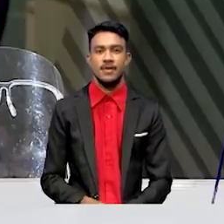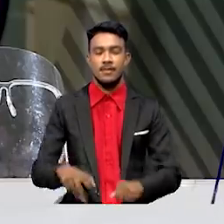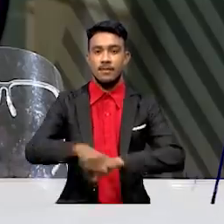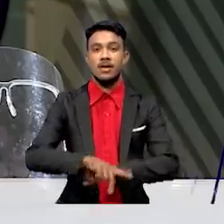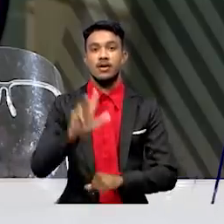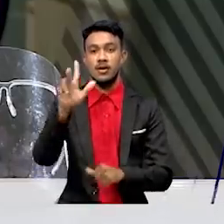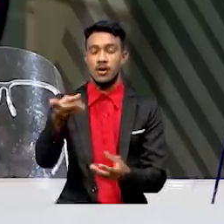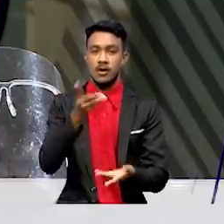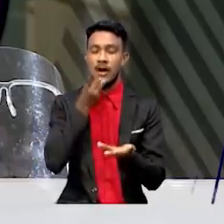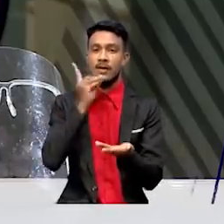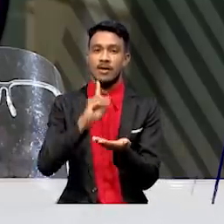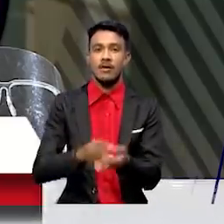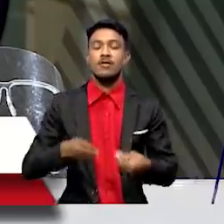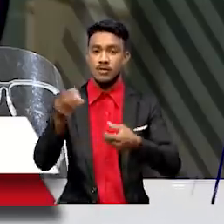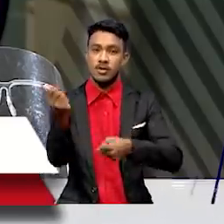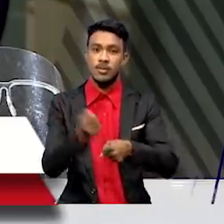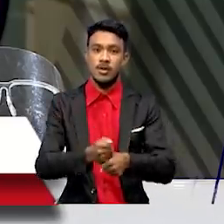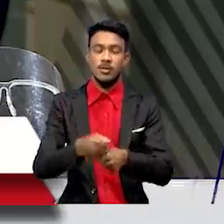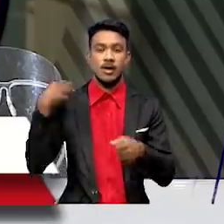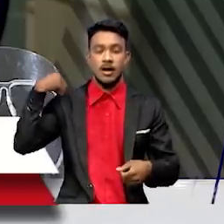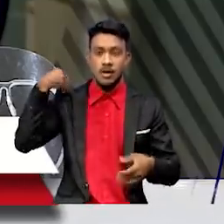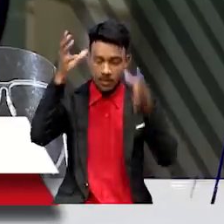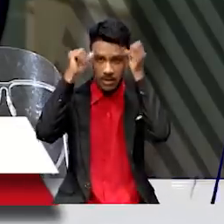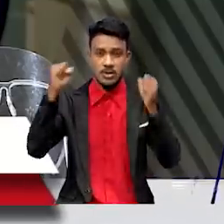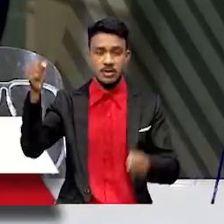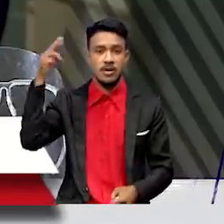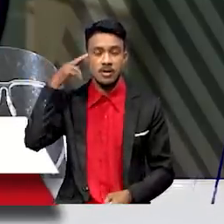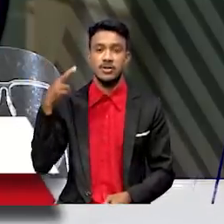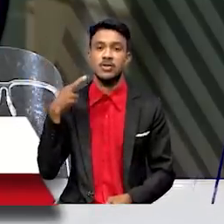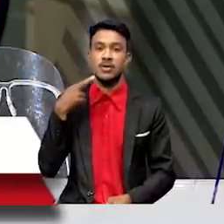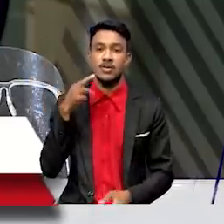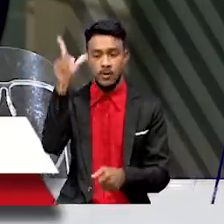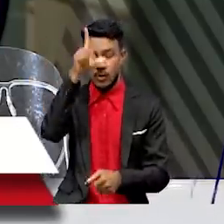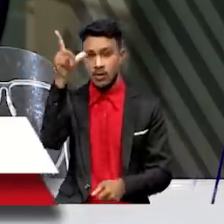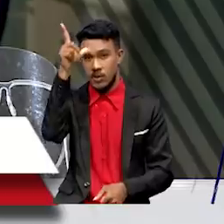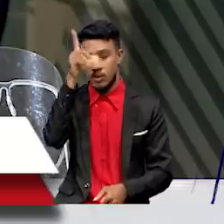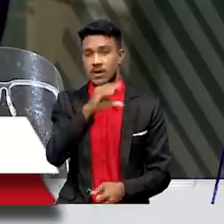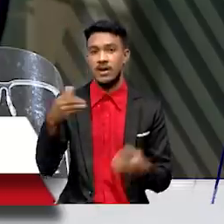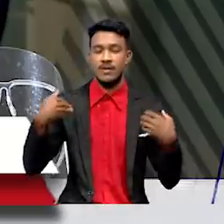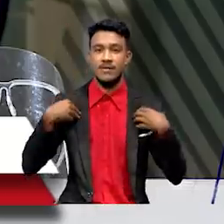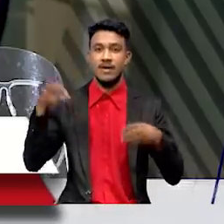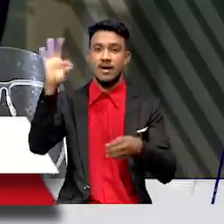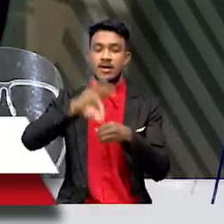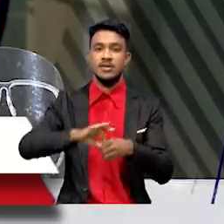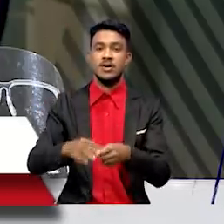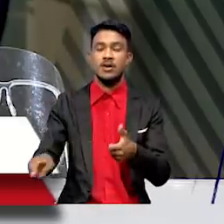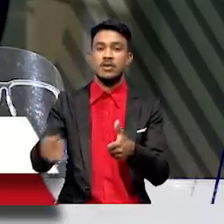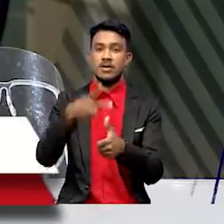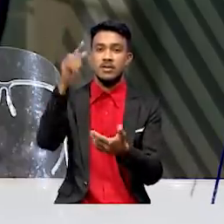Partido Tolo declara o apoio ao candidato presidente da República, Francisco Guterres Lolo, e a eleição segunda volta.